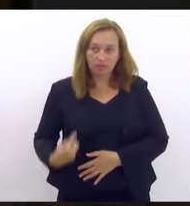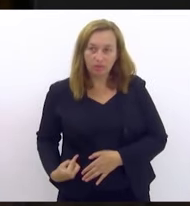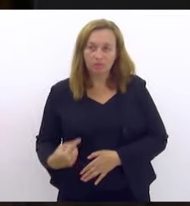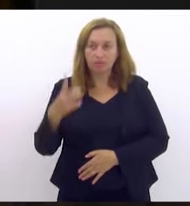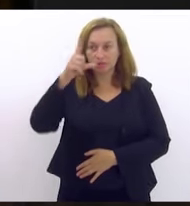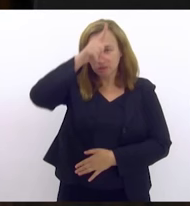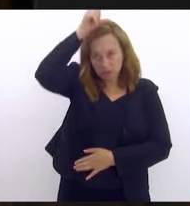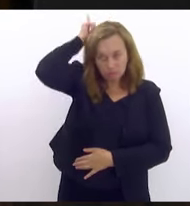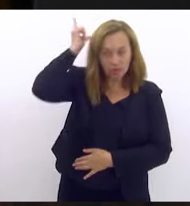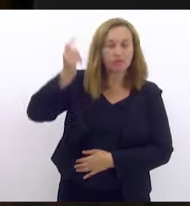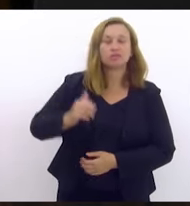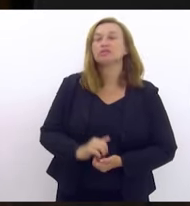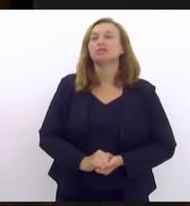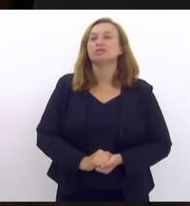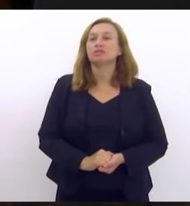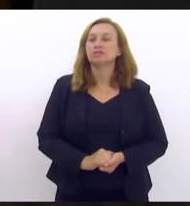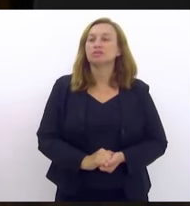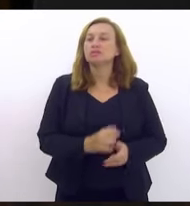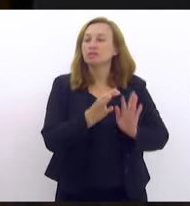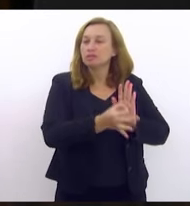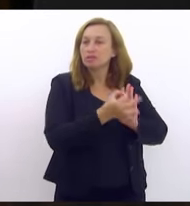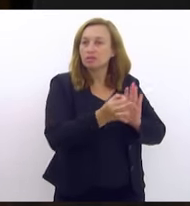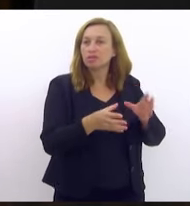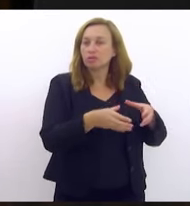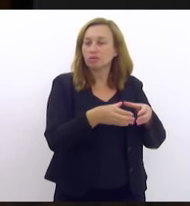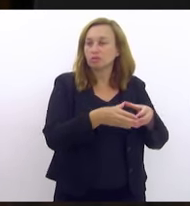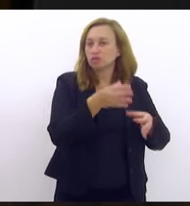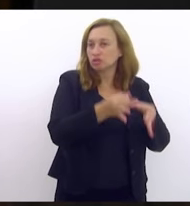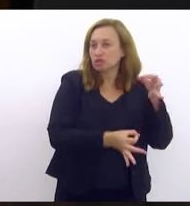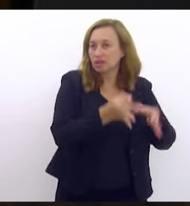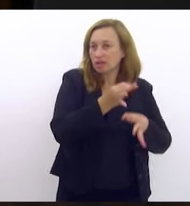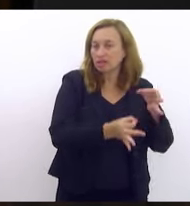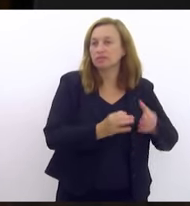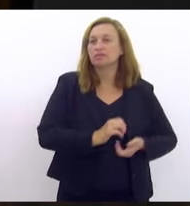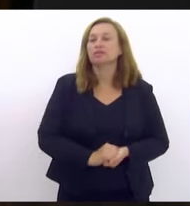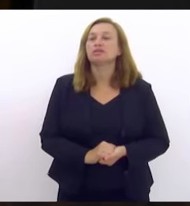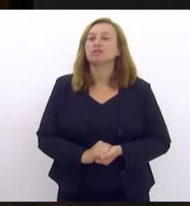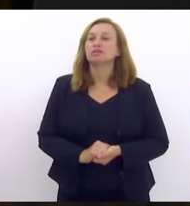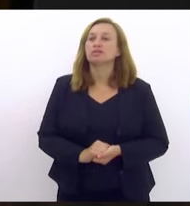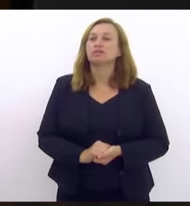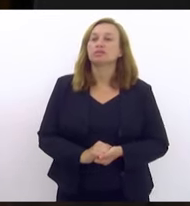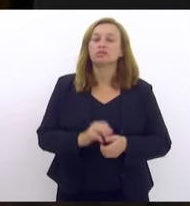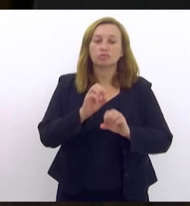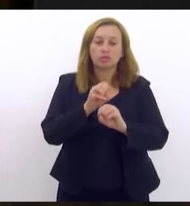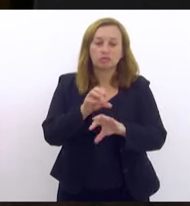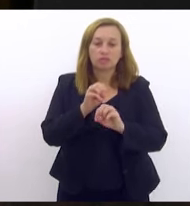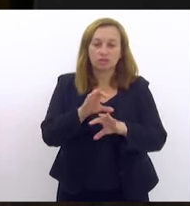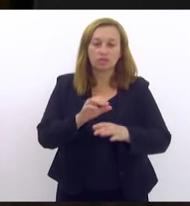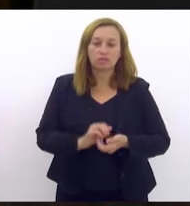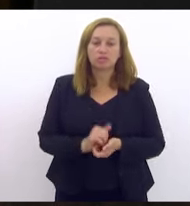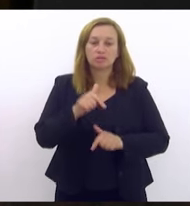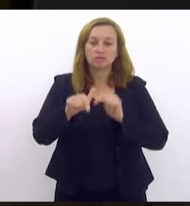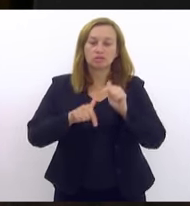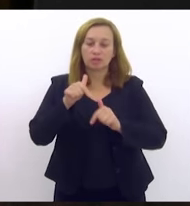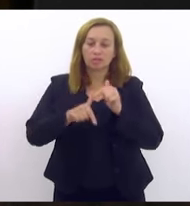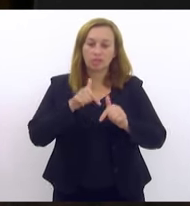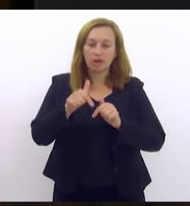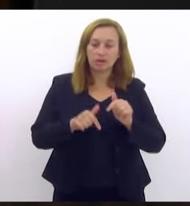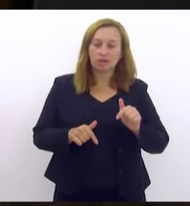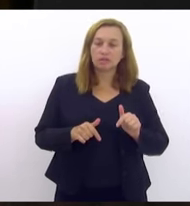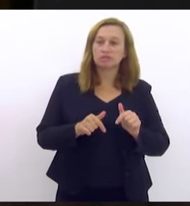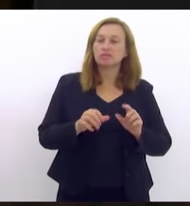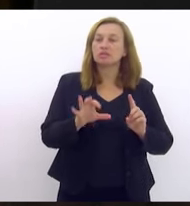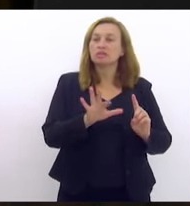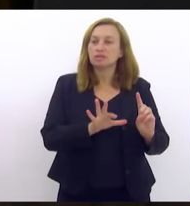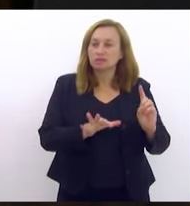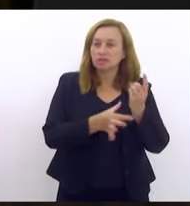Paulo. Pendendo de pareceres das comissões Constituição e Justiça, de Educação, de Trabalho, Legislação Social,